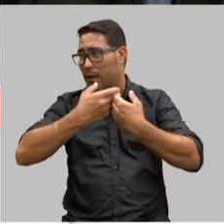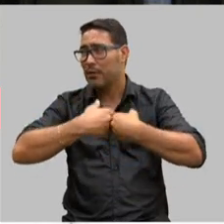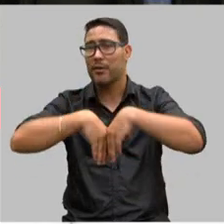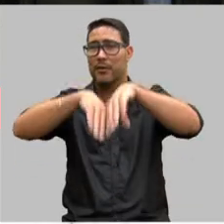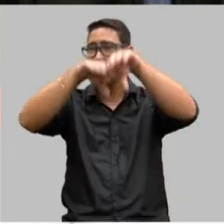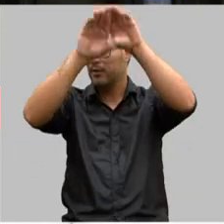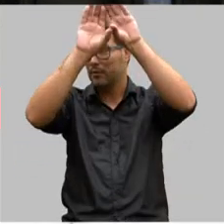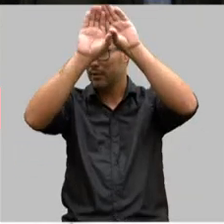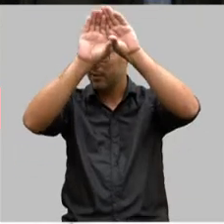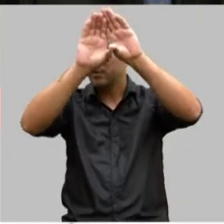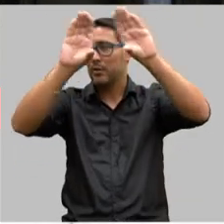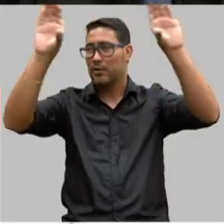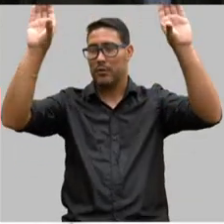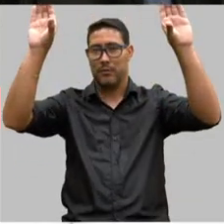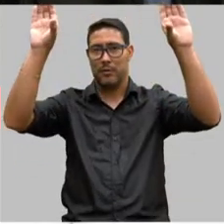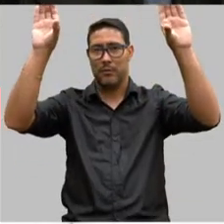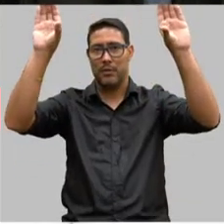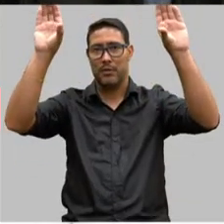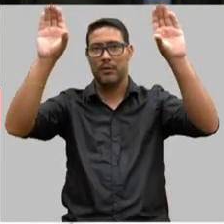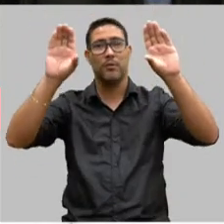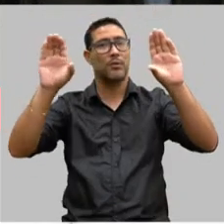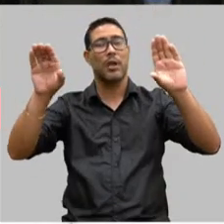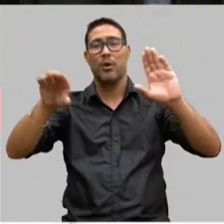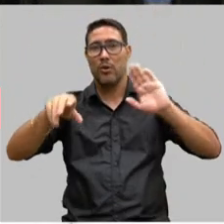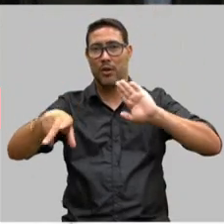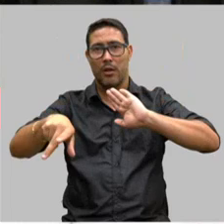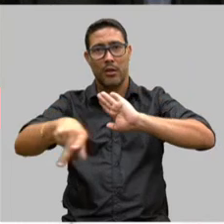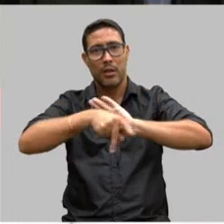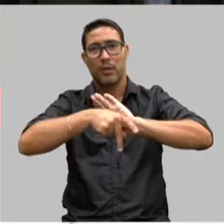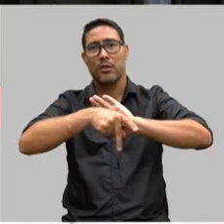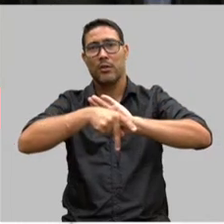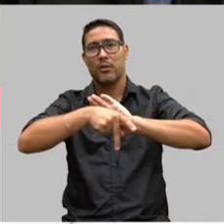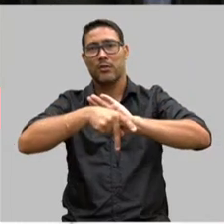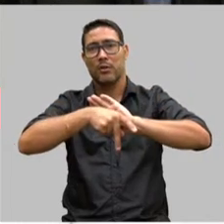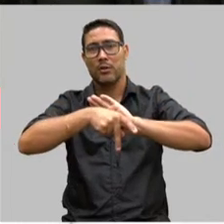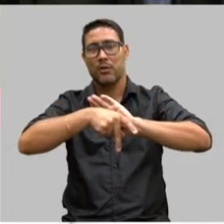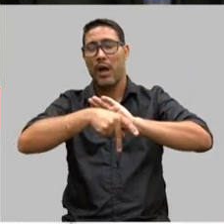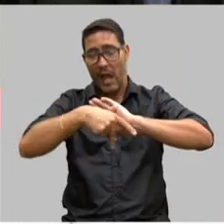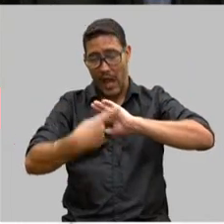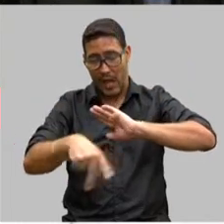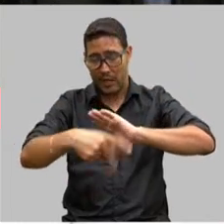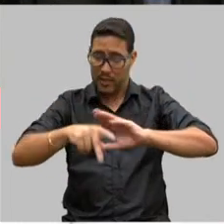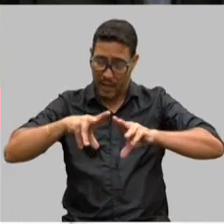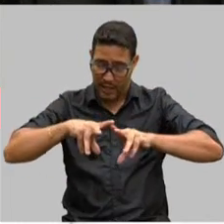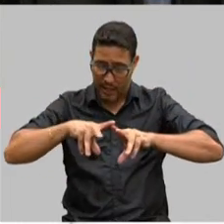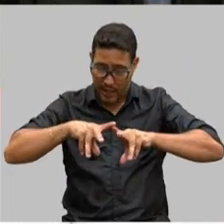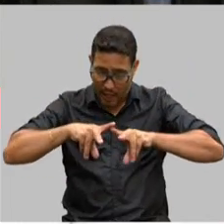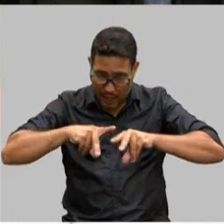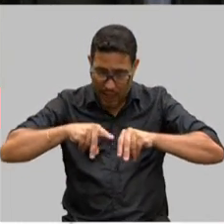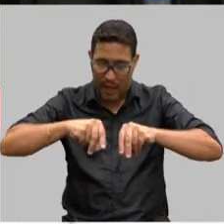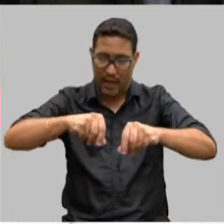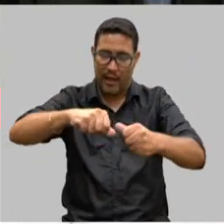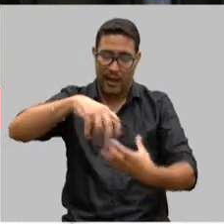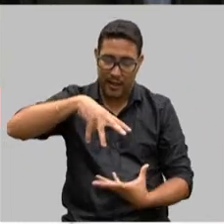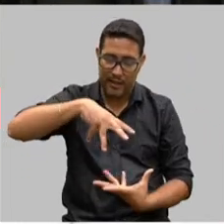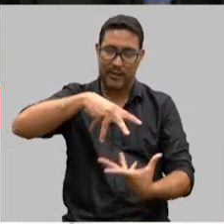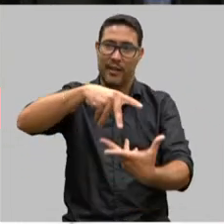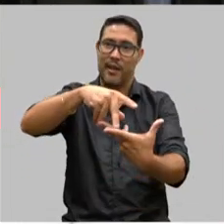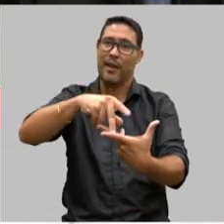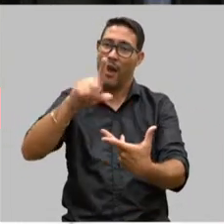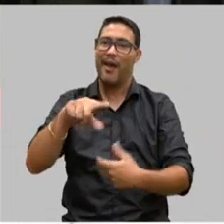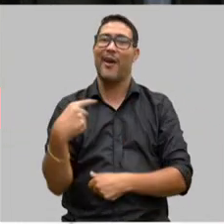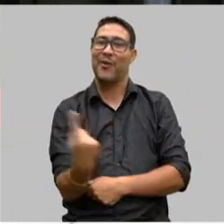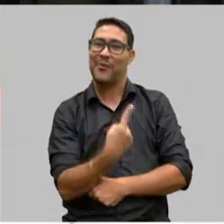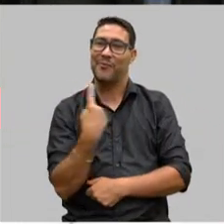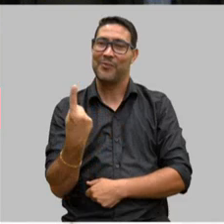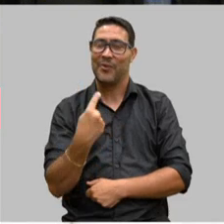nós herdamos, o planeta Terra, meu amigo. É o nosso paraíso. Se nós destruirmos esse paraíso aqui, não só nós não vamos